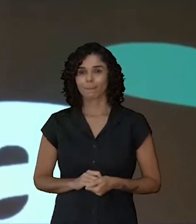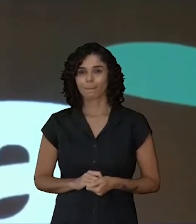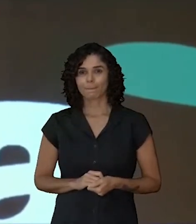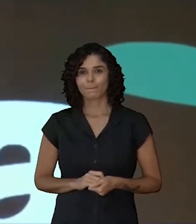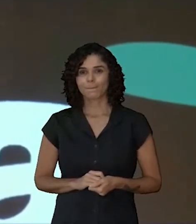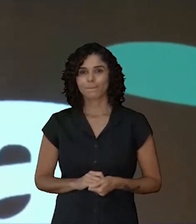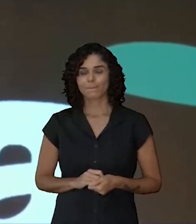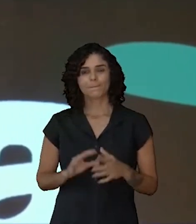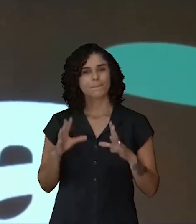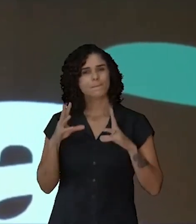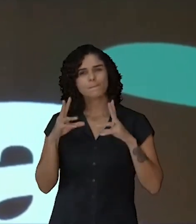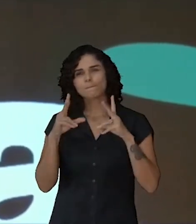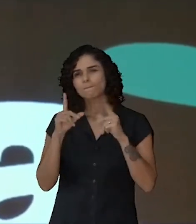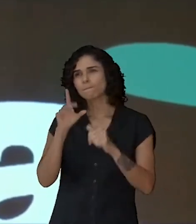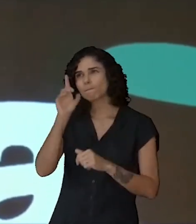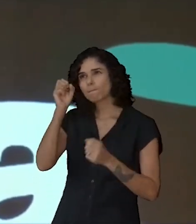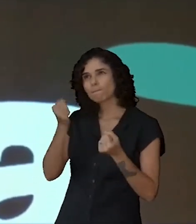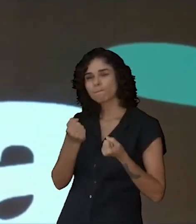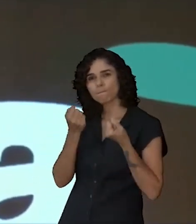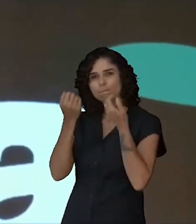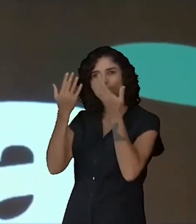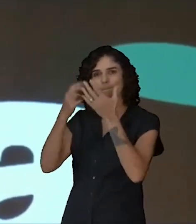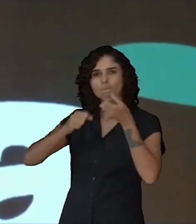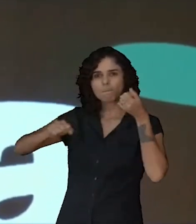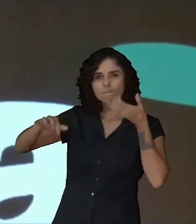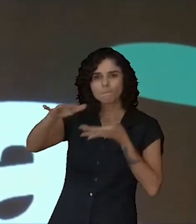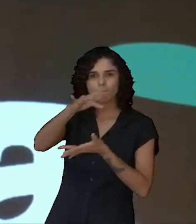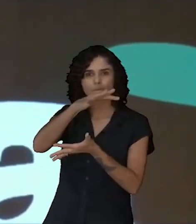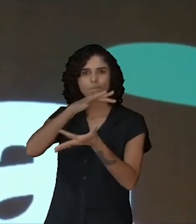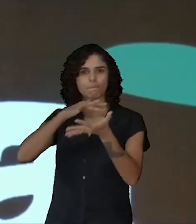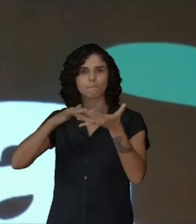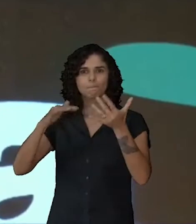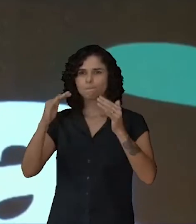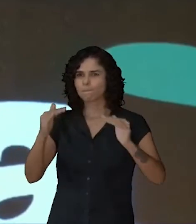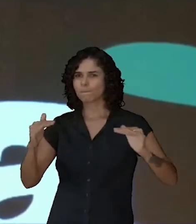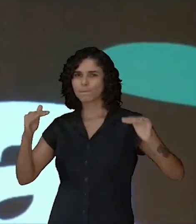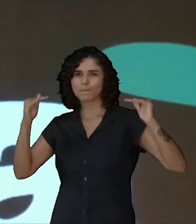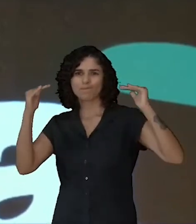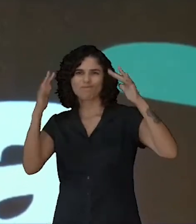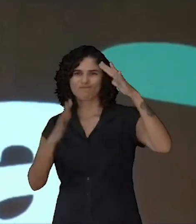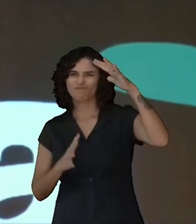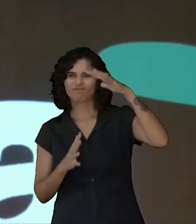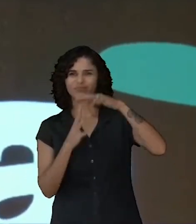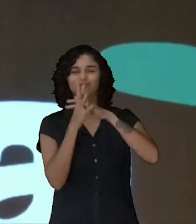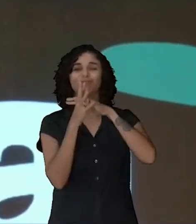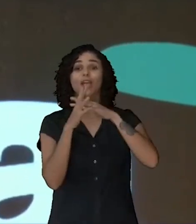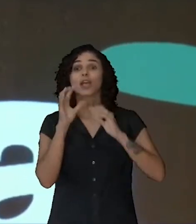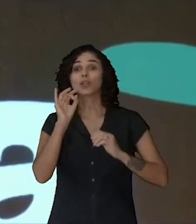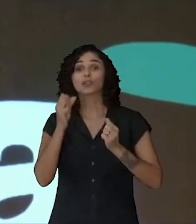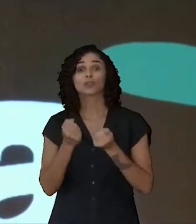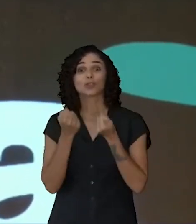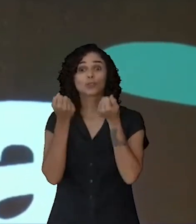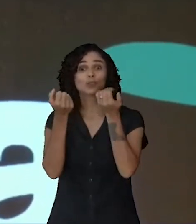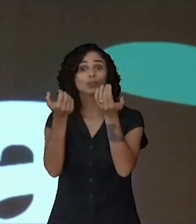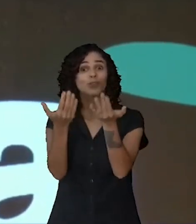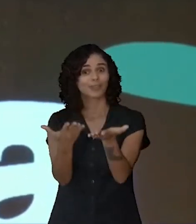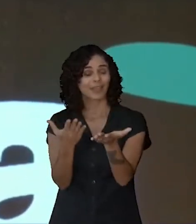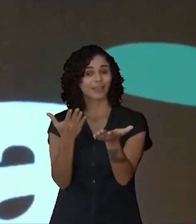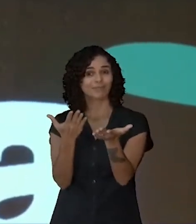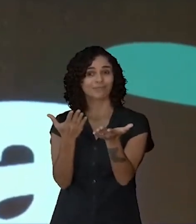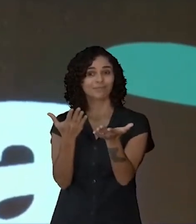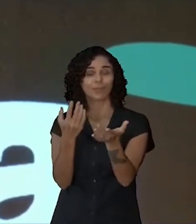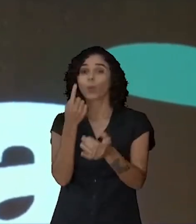Tudo que Deus dá de sobrenatural e de extraordinário, Ele só dá com um